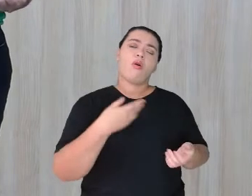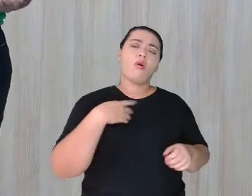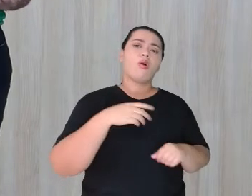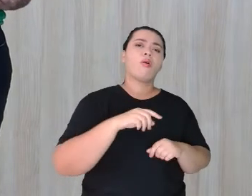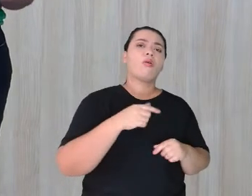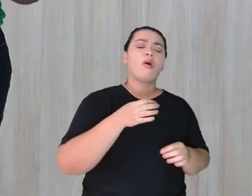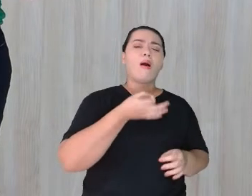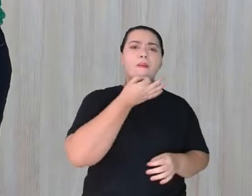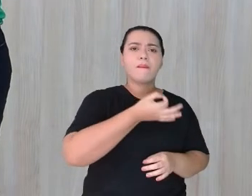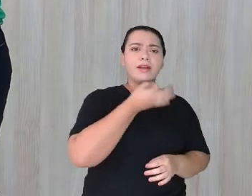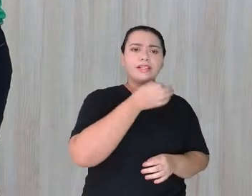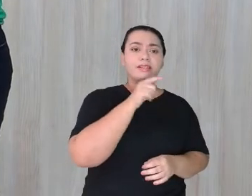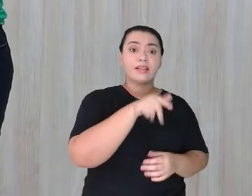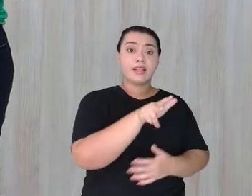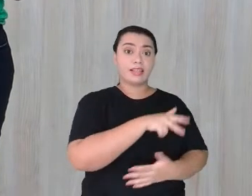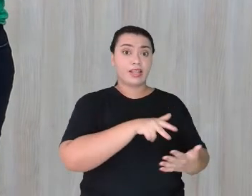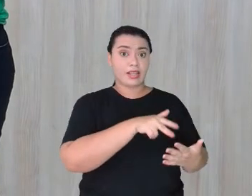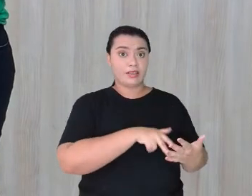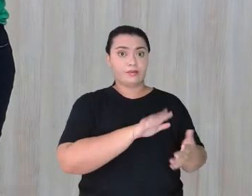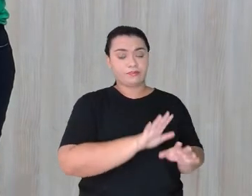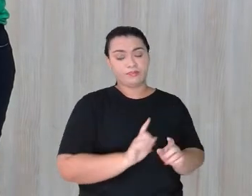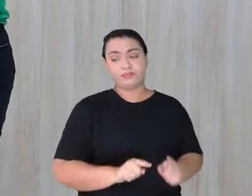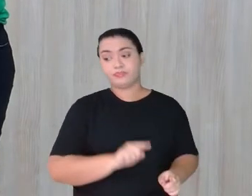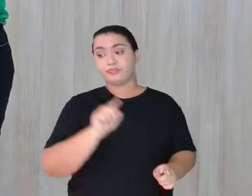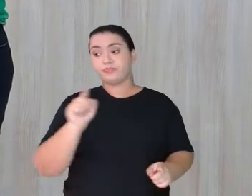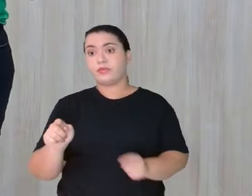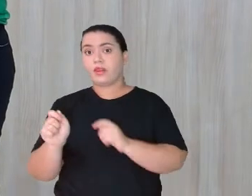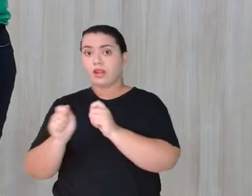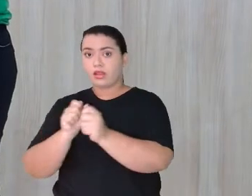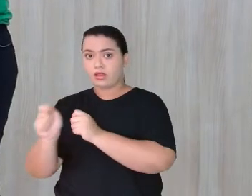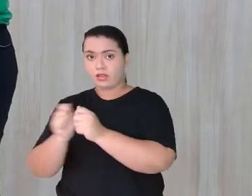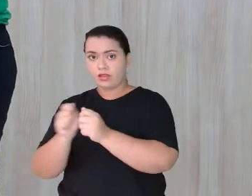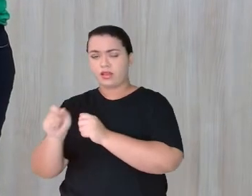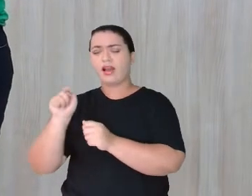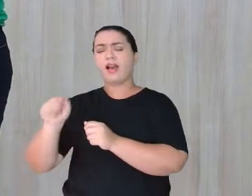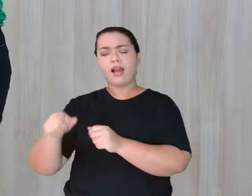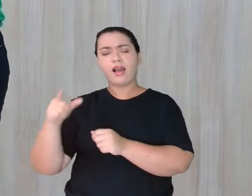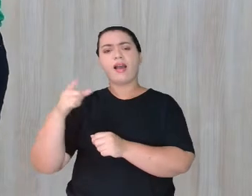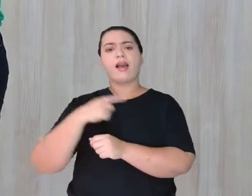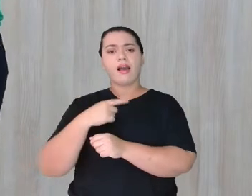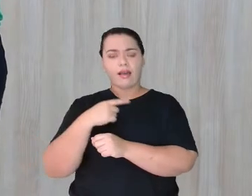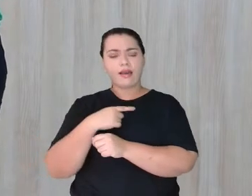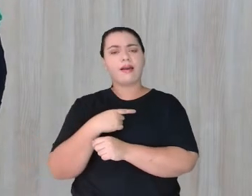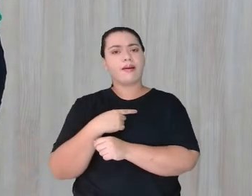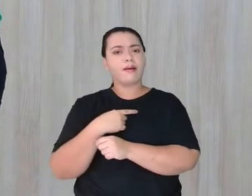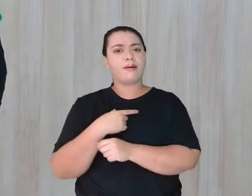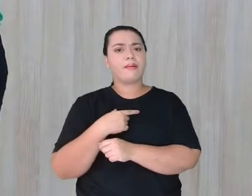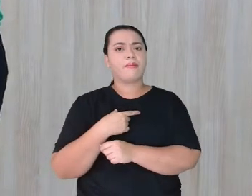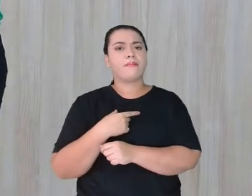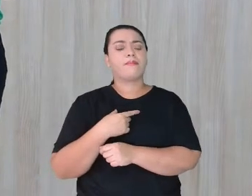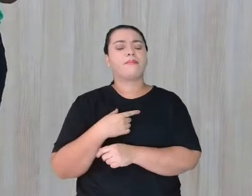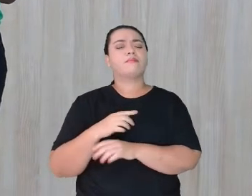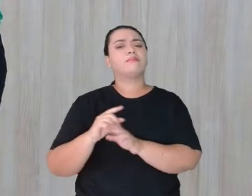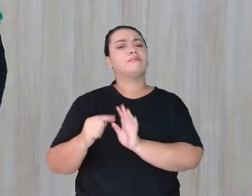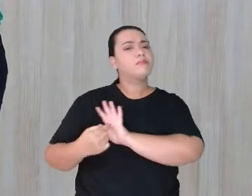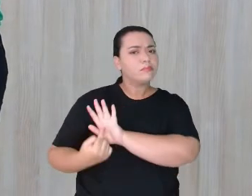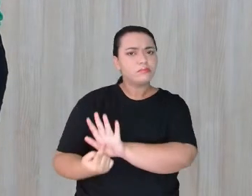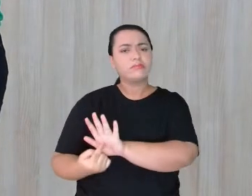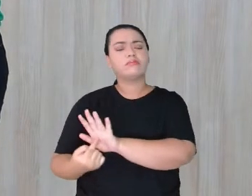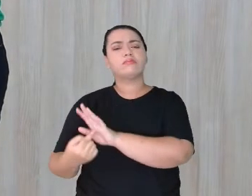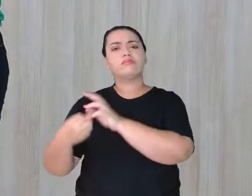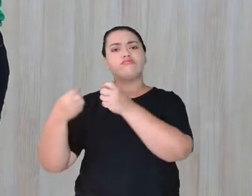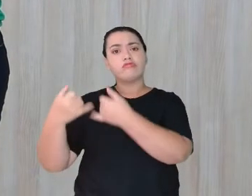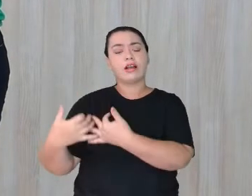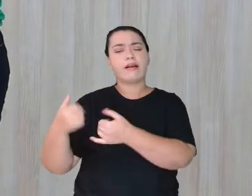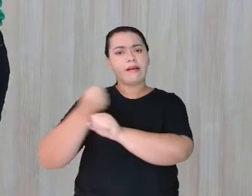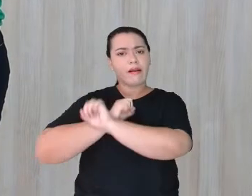público leitor. Na reportagem, a gente vai ter essas nuances muito mais explícitas. Ou seja,